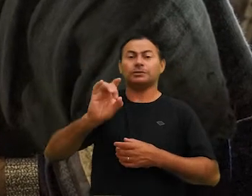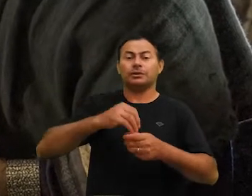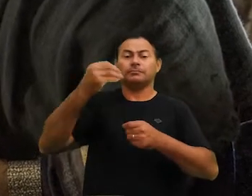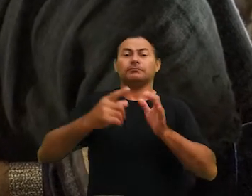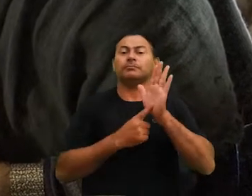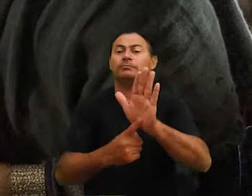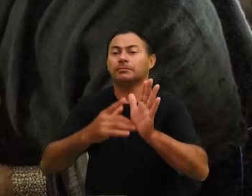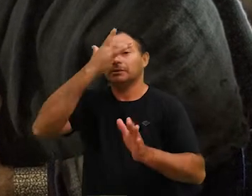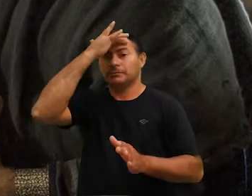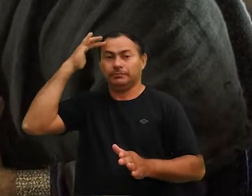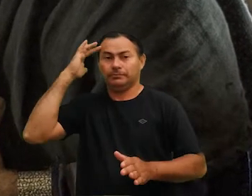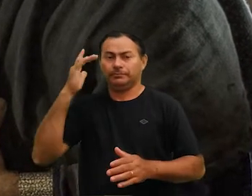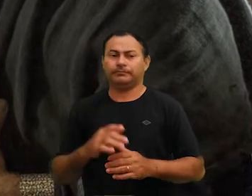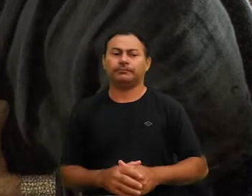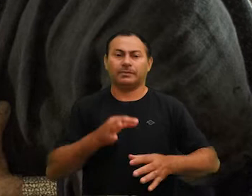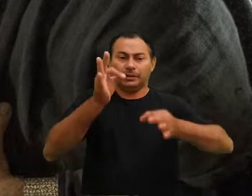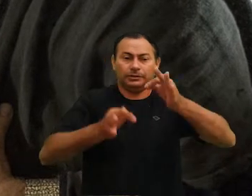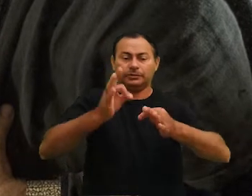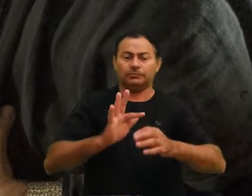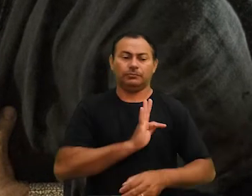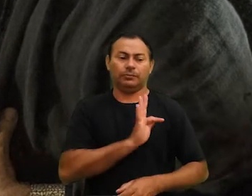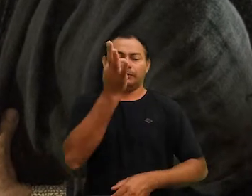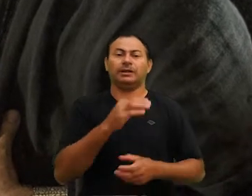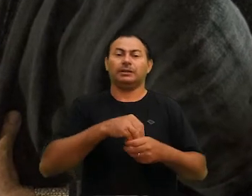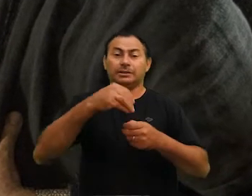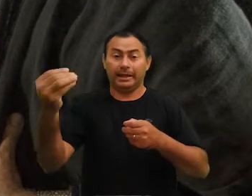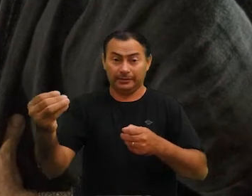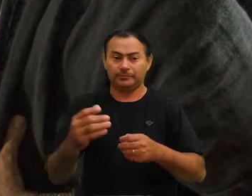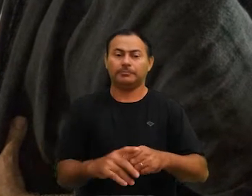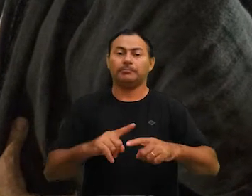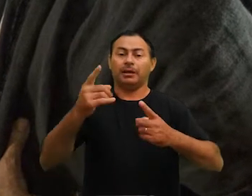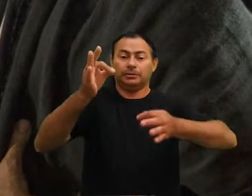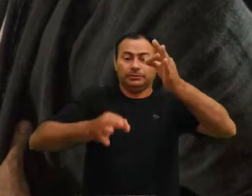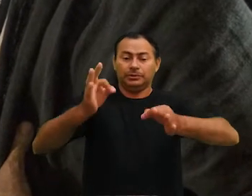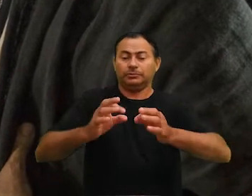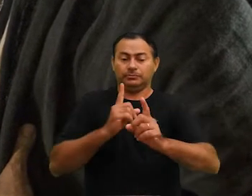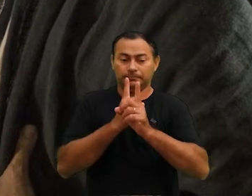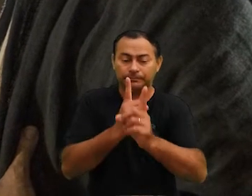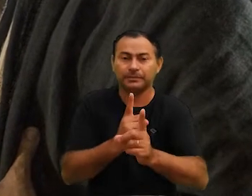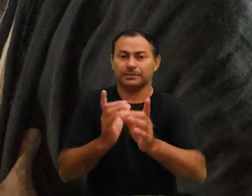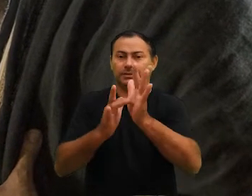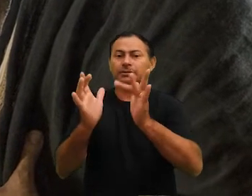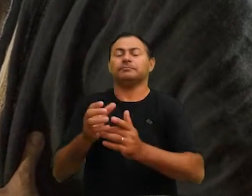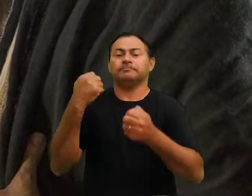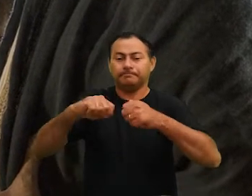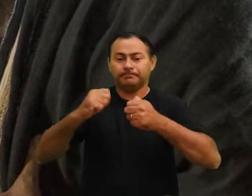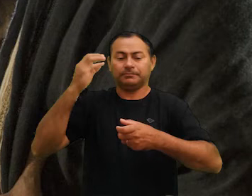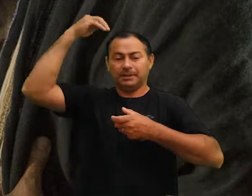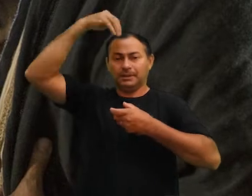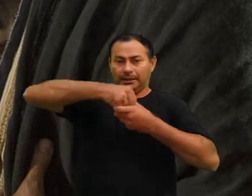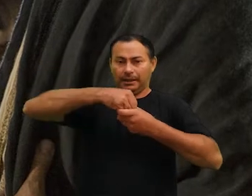externa, só para mostrar para os outros. A justiça dos fariseus era externa, mas a justiça dos discípulos de Jesus devia